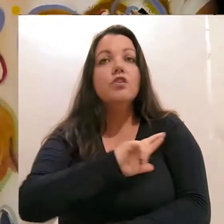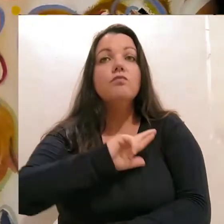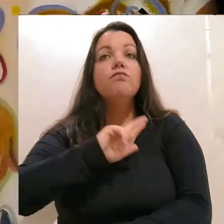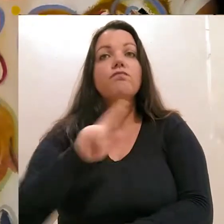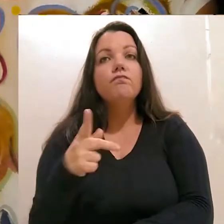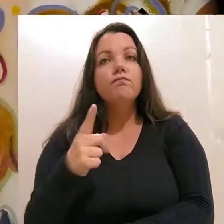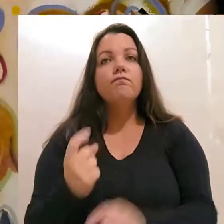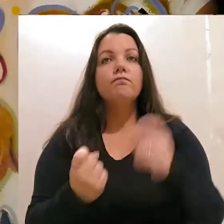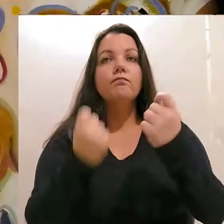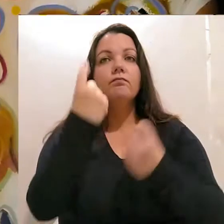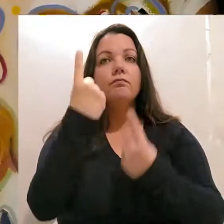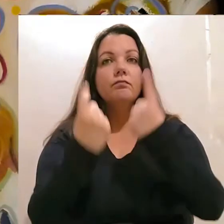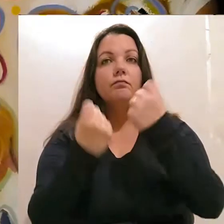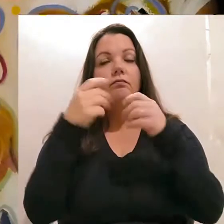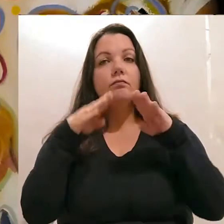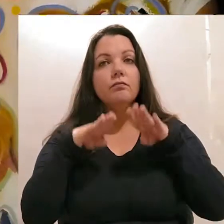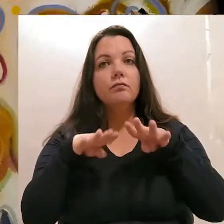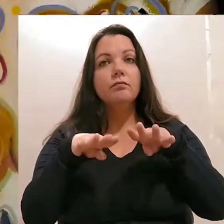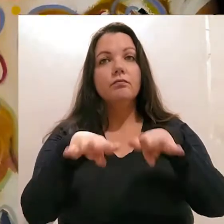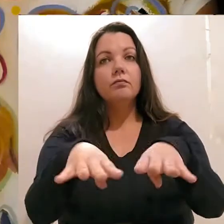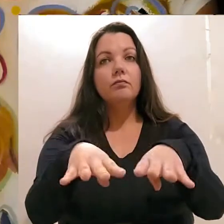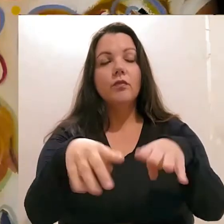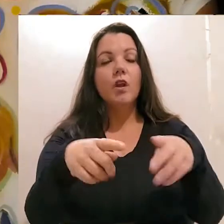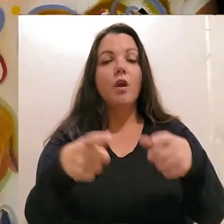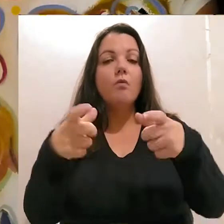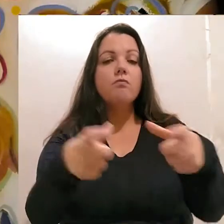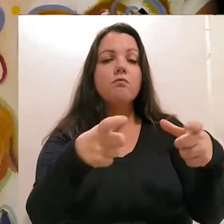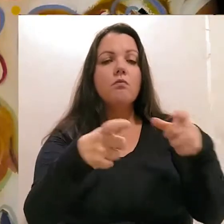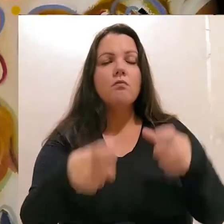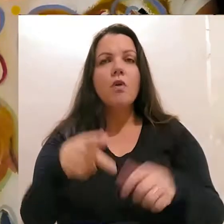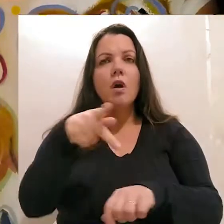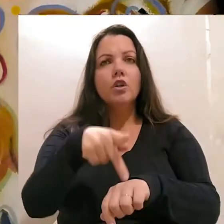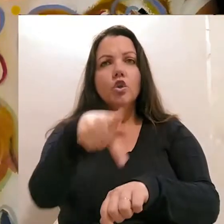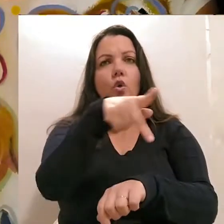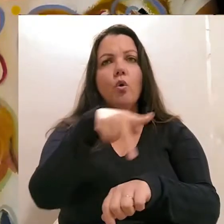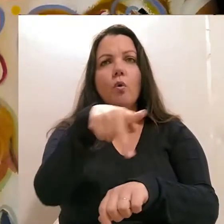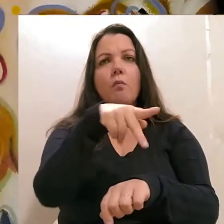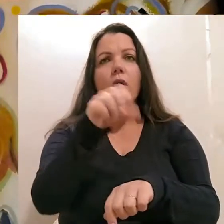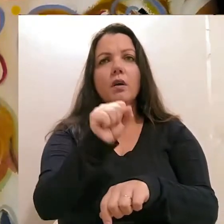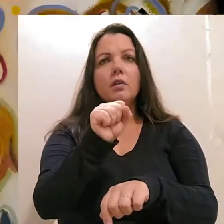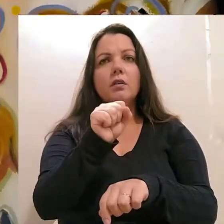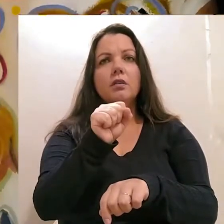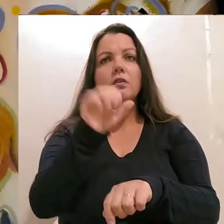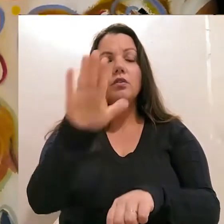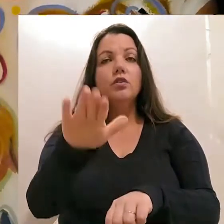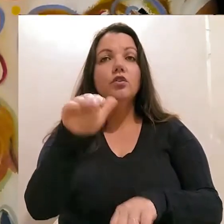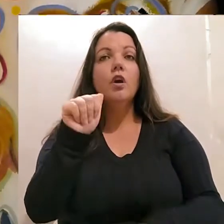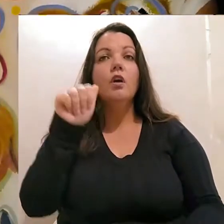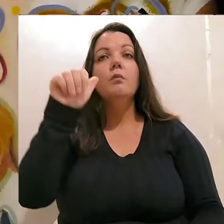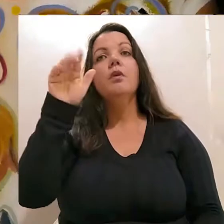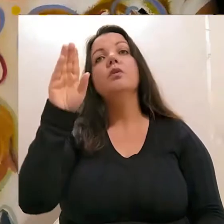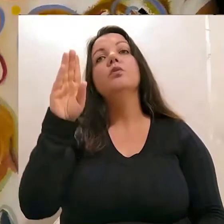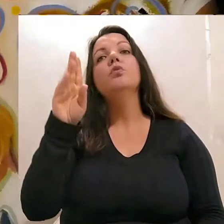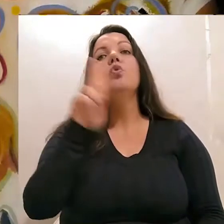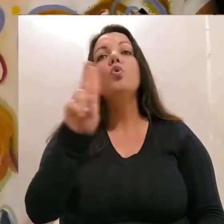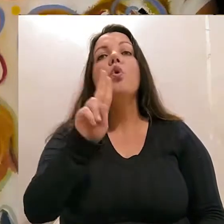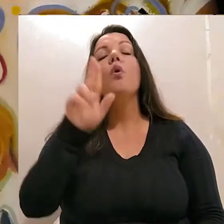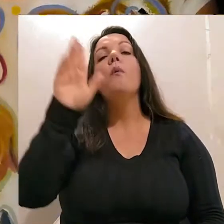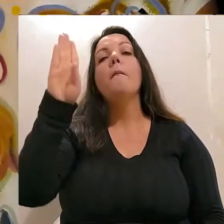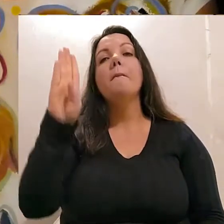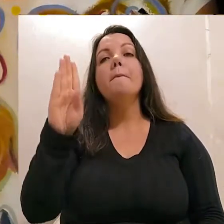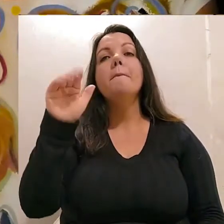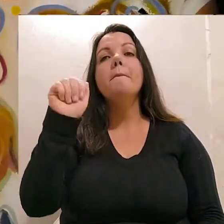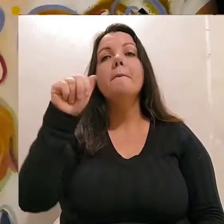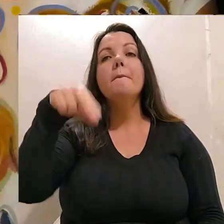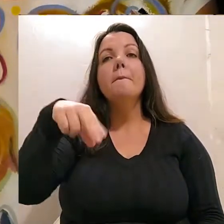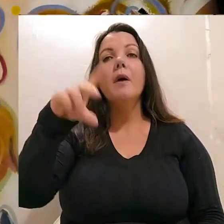escola de samba a outros lugares do país né chamam de bandeira Ei você simplesmente né